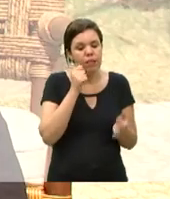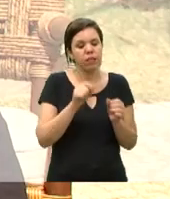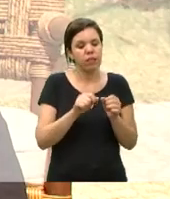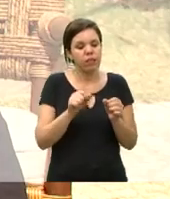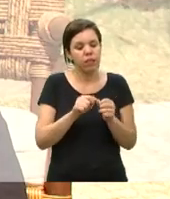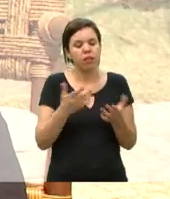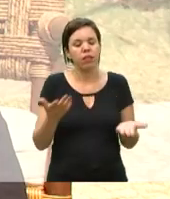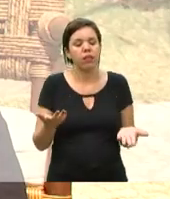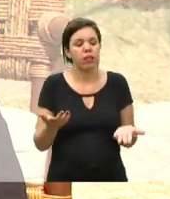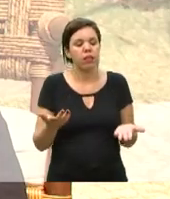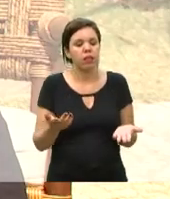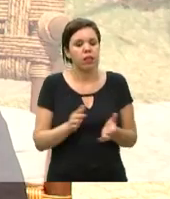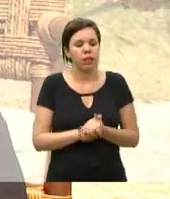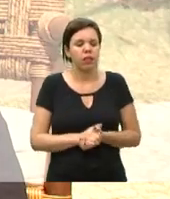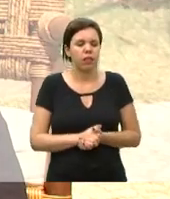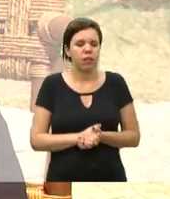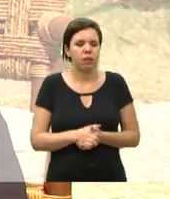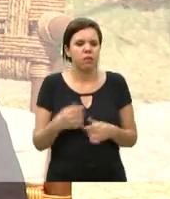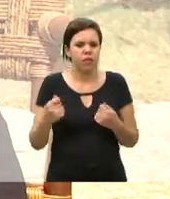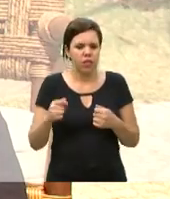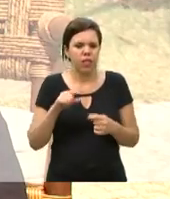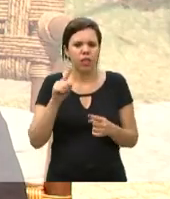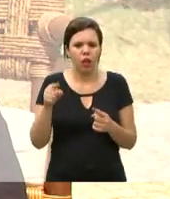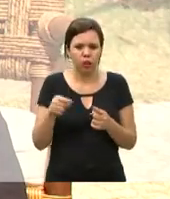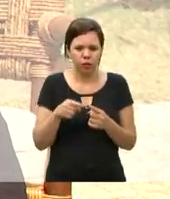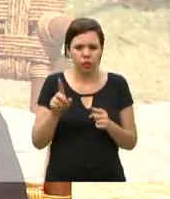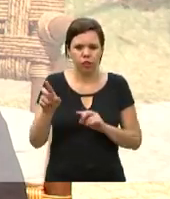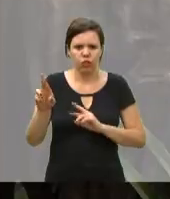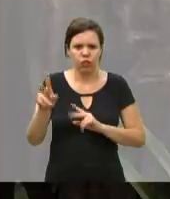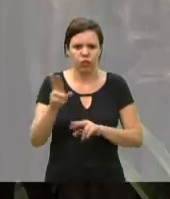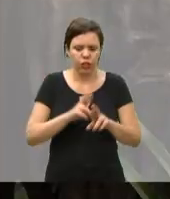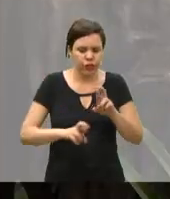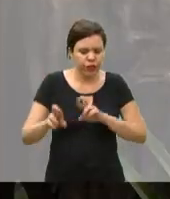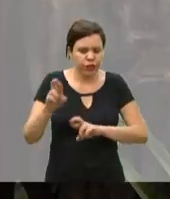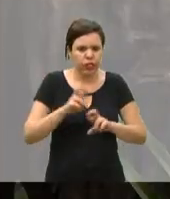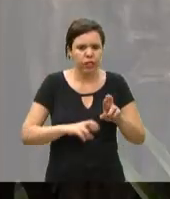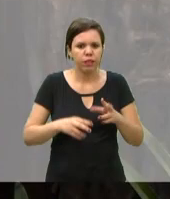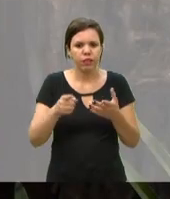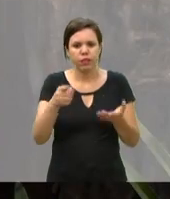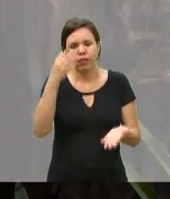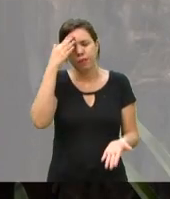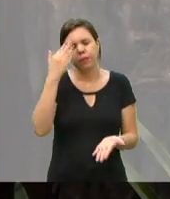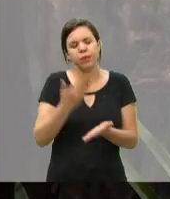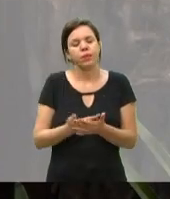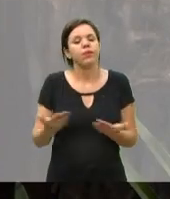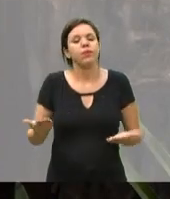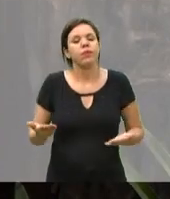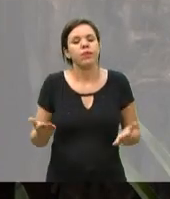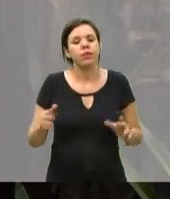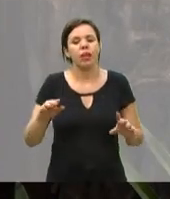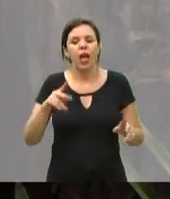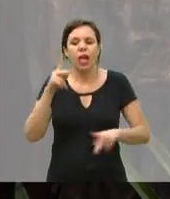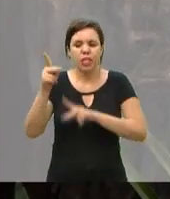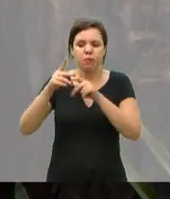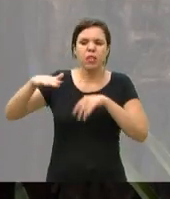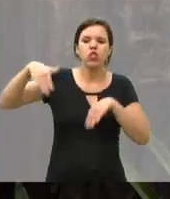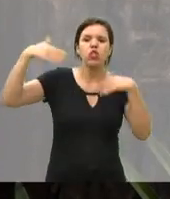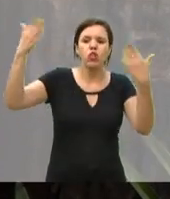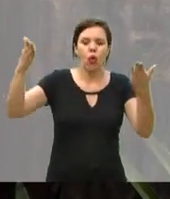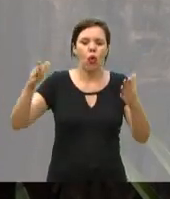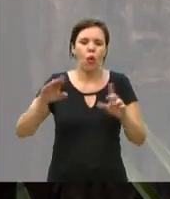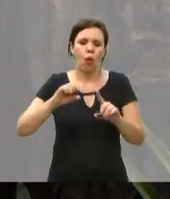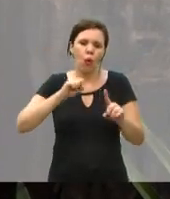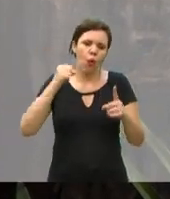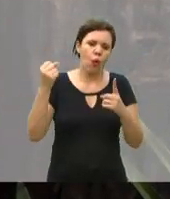Ele ainda precisa ser objeto de verificação. Vocês acreditam que hoje a sociedade em relação ao autista